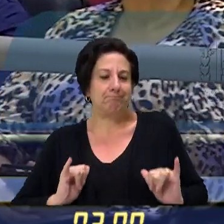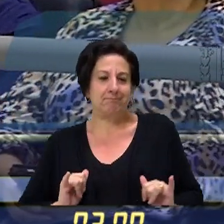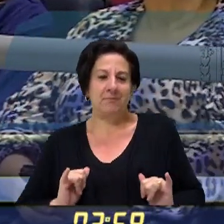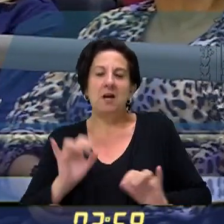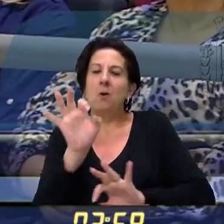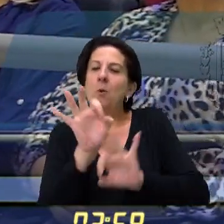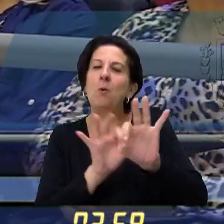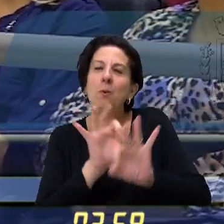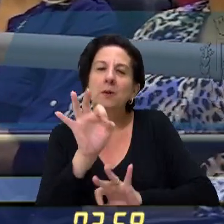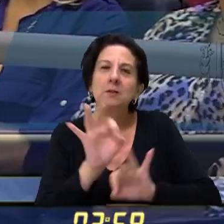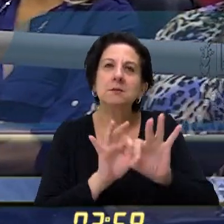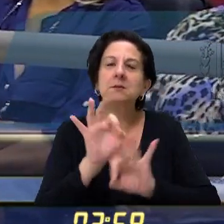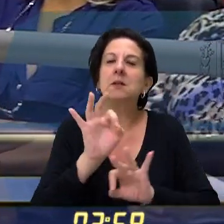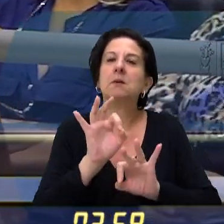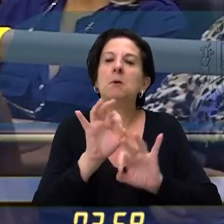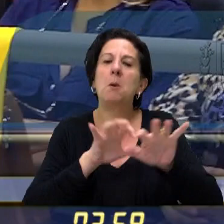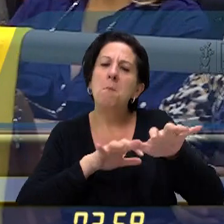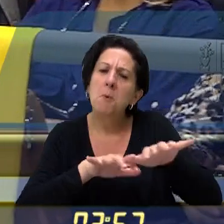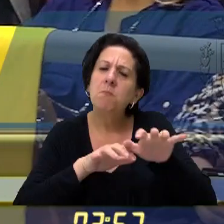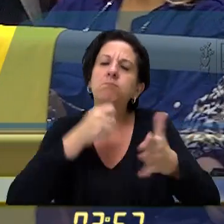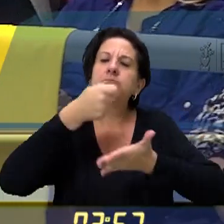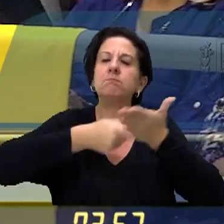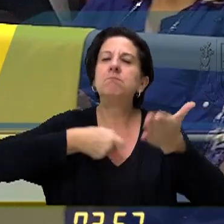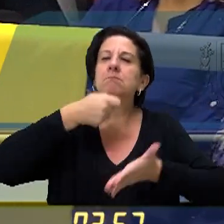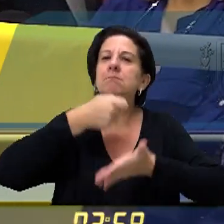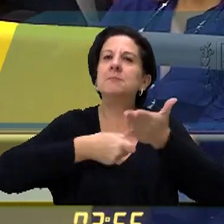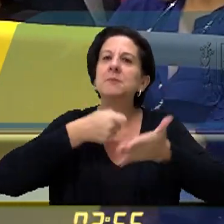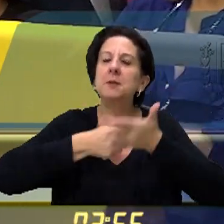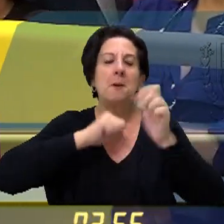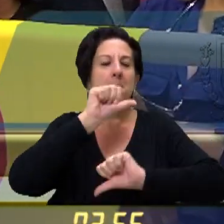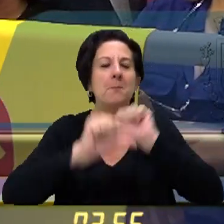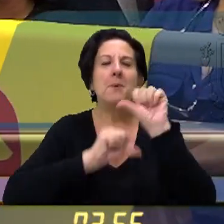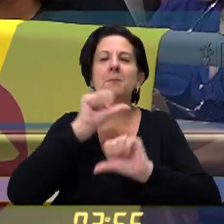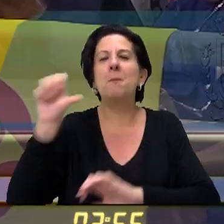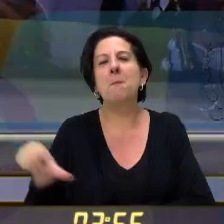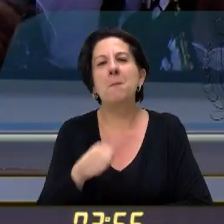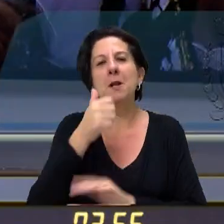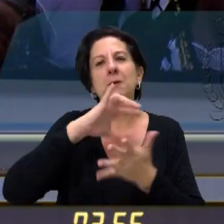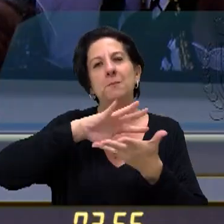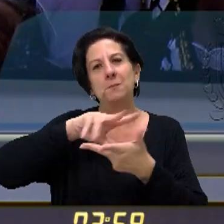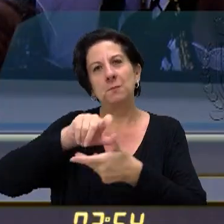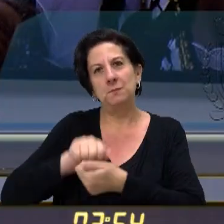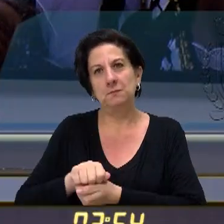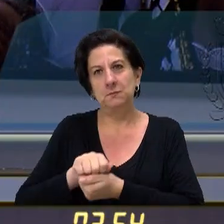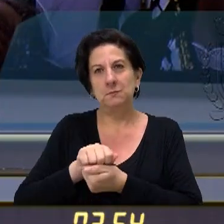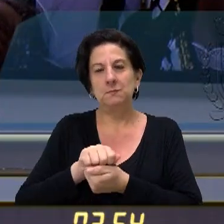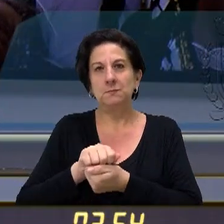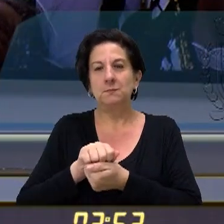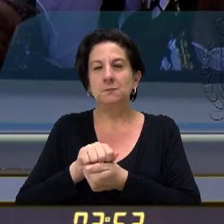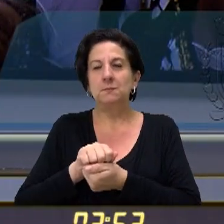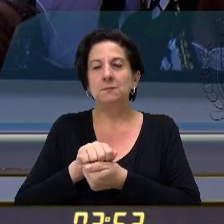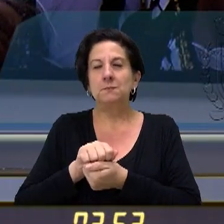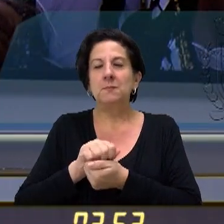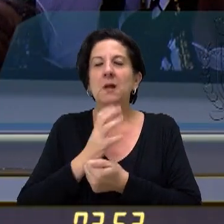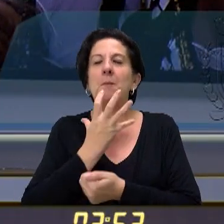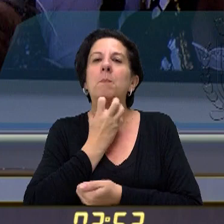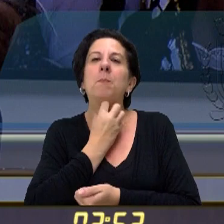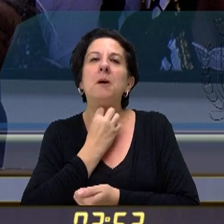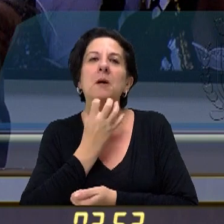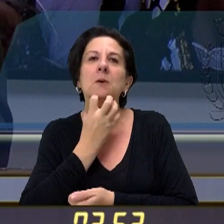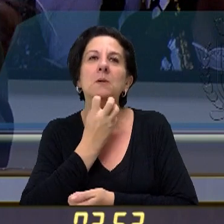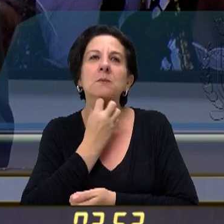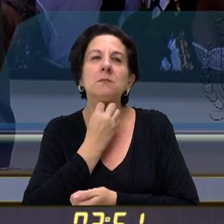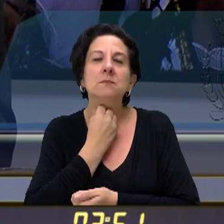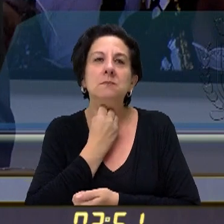se organizar, se mobilizar e lutar para mudar e melhorar o mundo. Paulo Freire diz